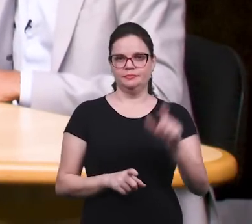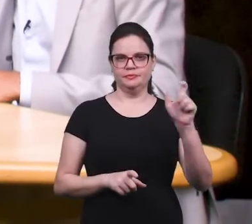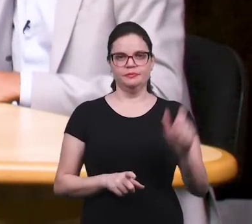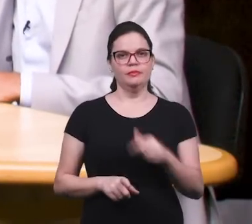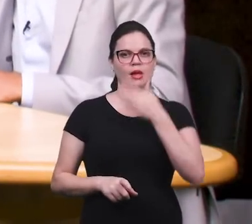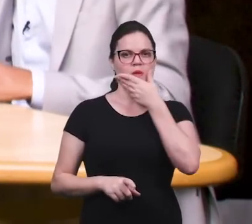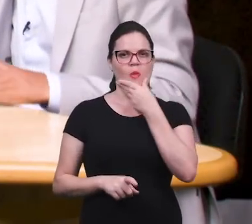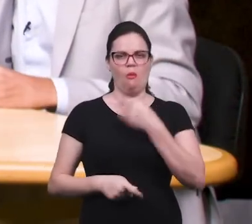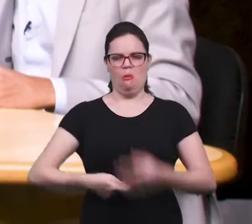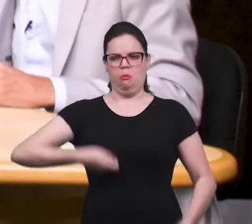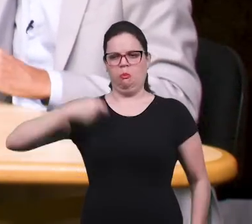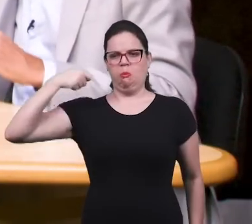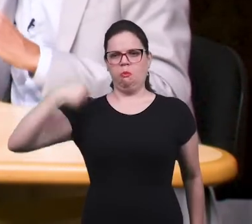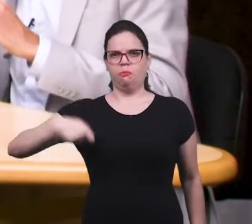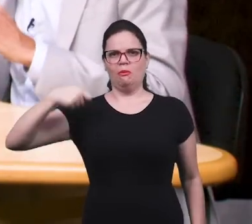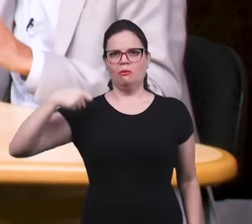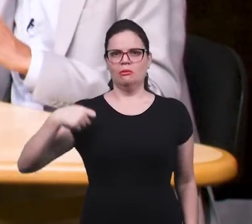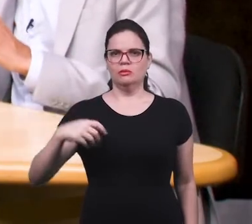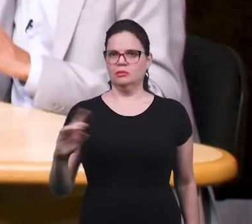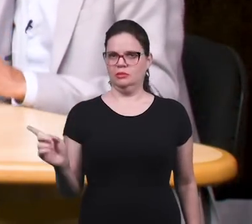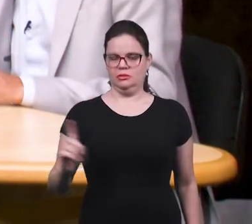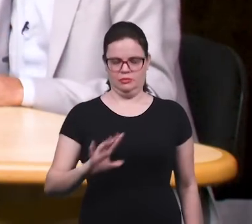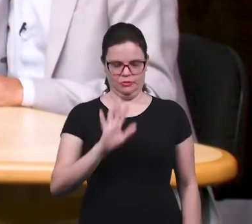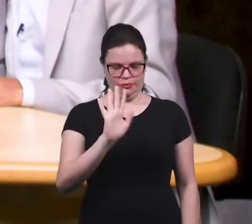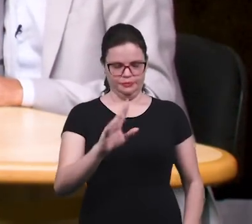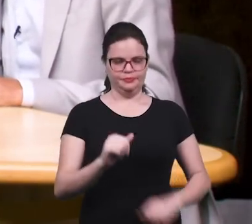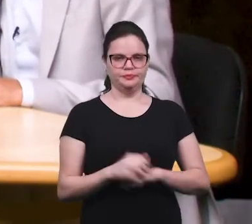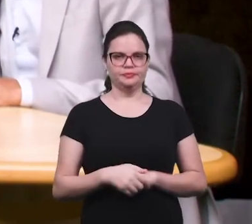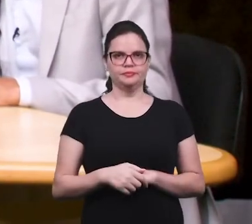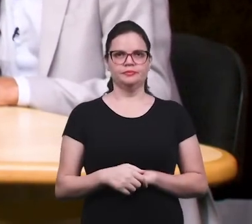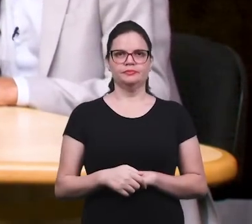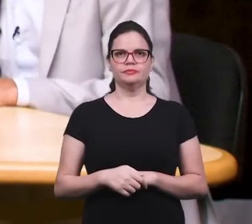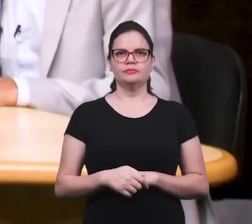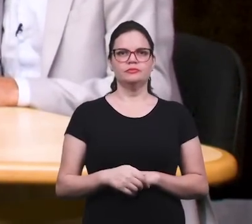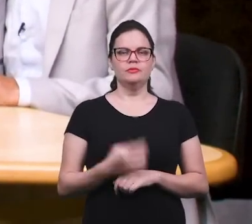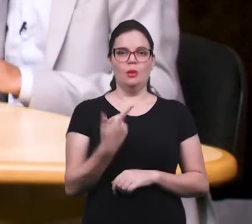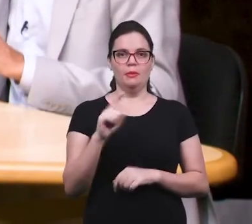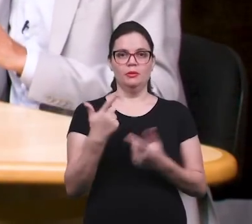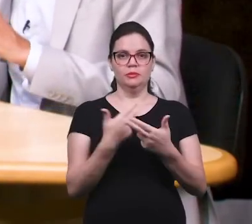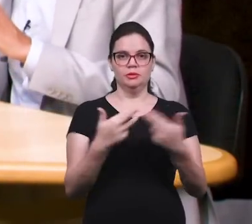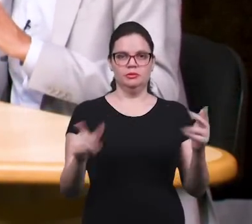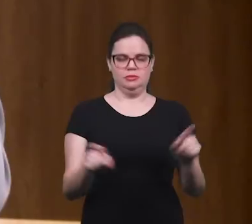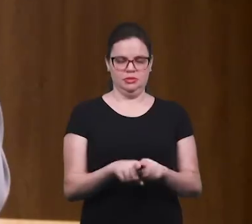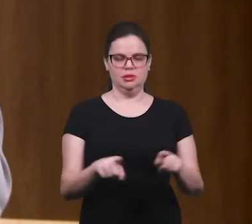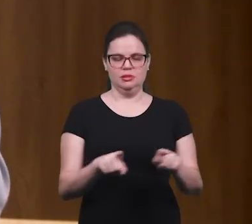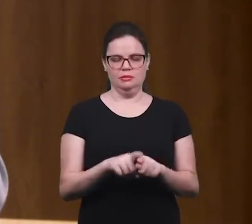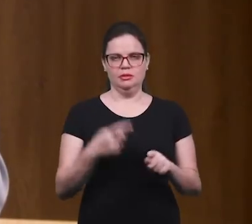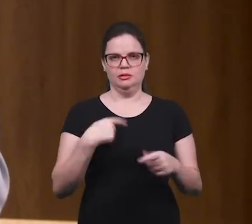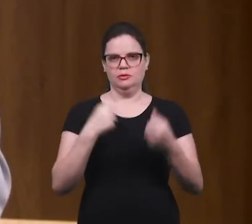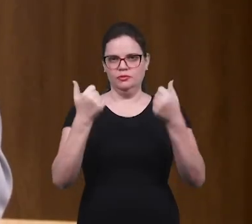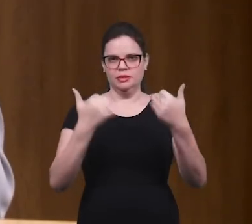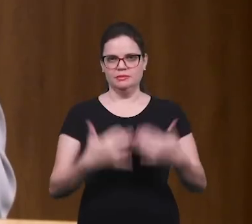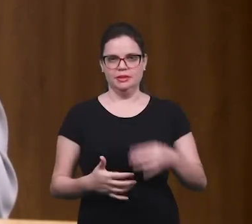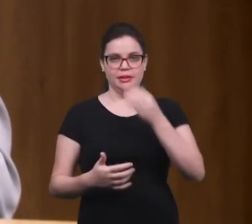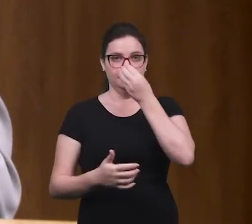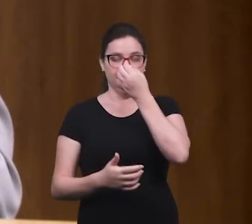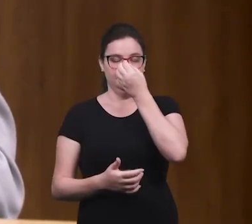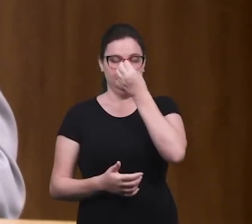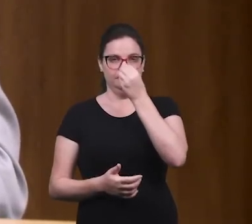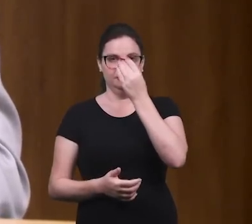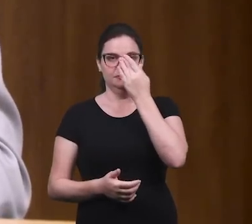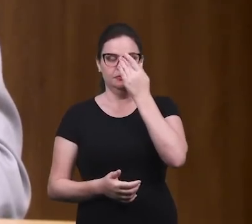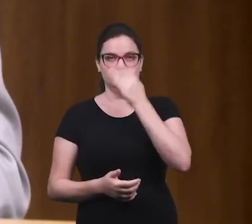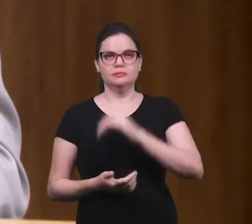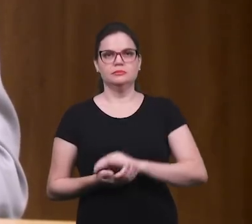não exceder a palavra. Vou pegar um ponto aqui também, que é um ponto sensível, mas que vale a pena a gente tentar esclarecer, que